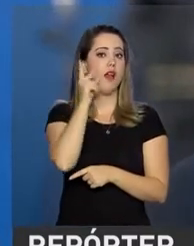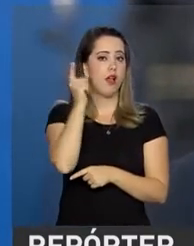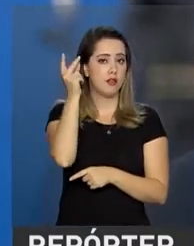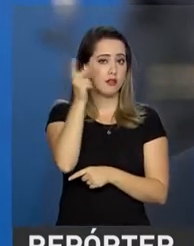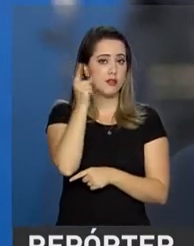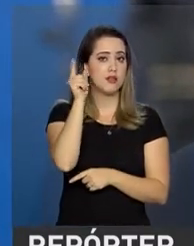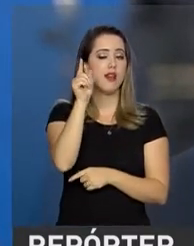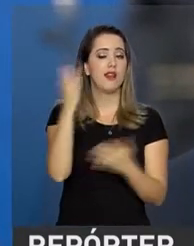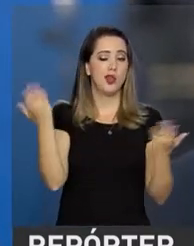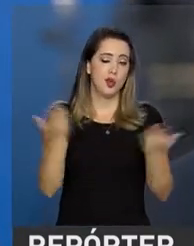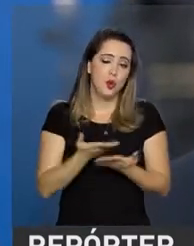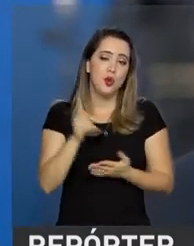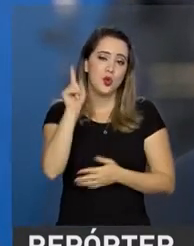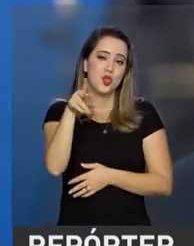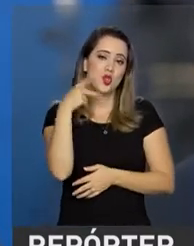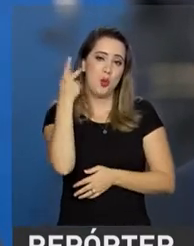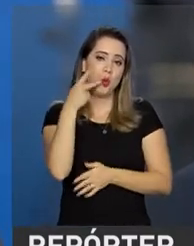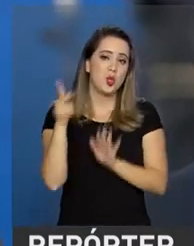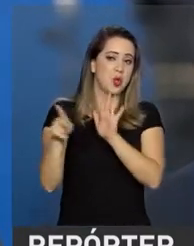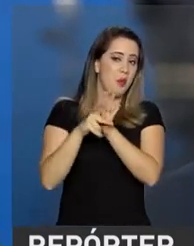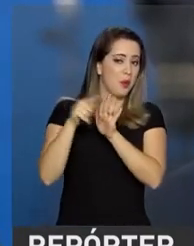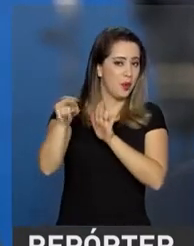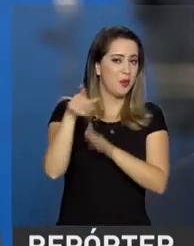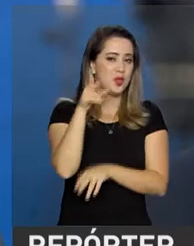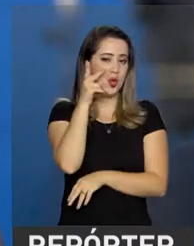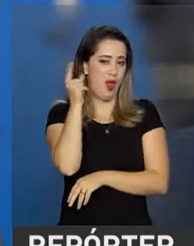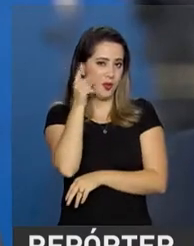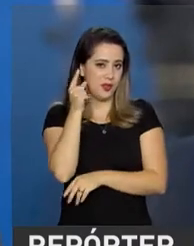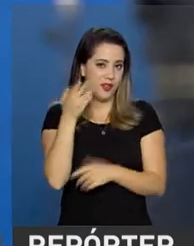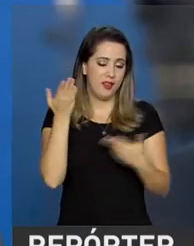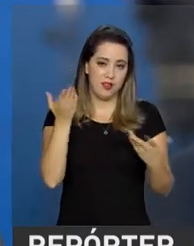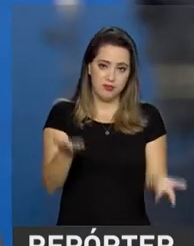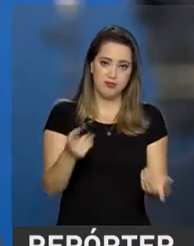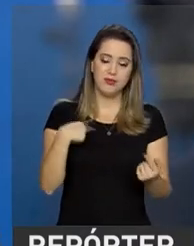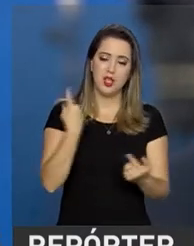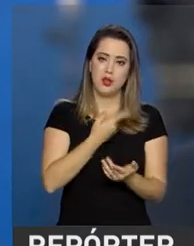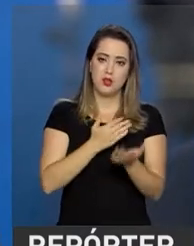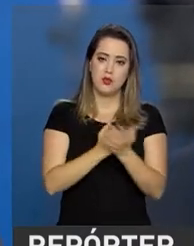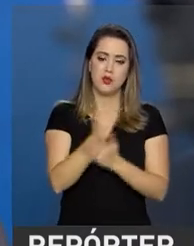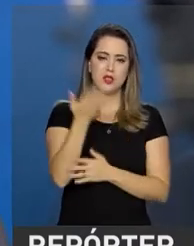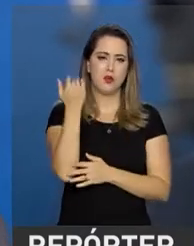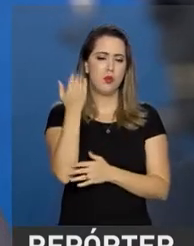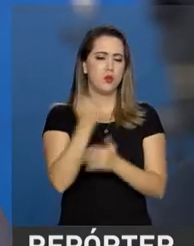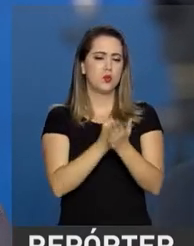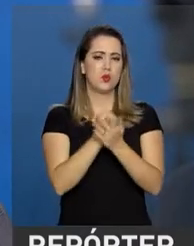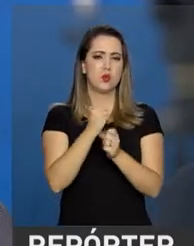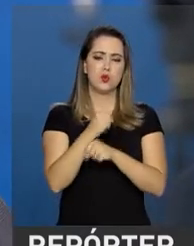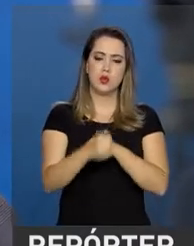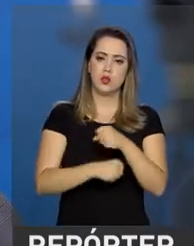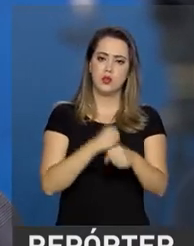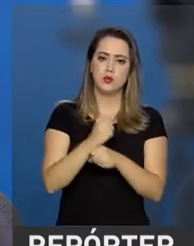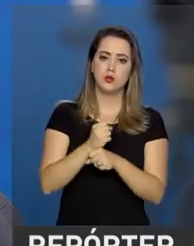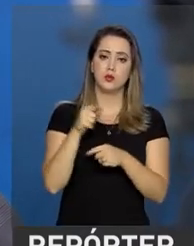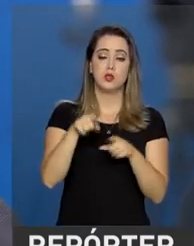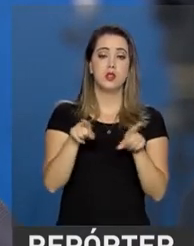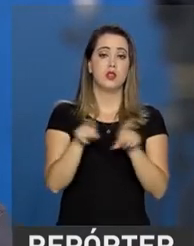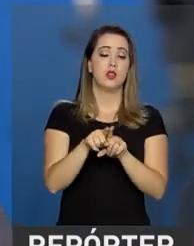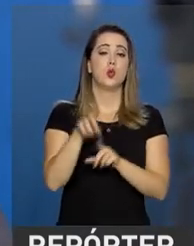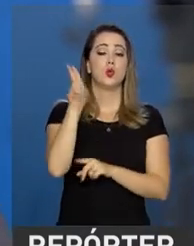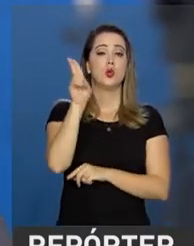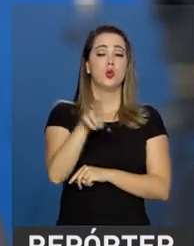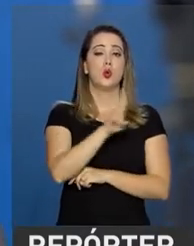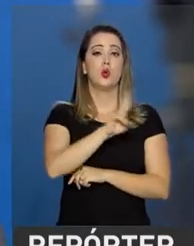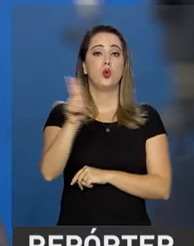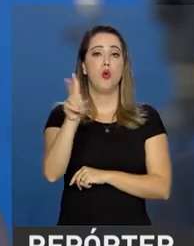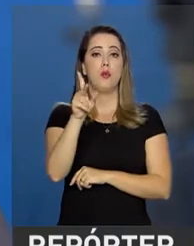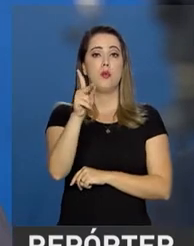do Ceará. Nós aplicamos, a partir do início do ano passado, uma política chamada Pacto pela